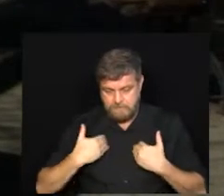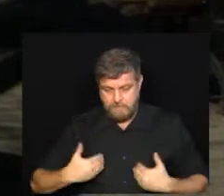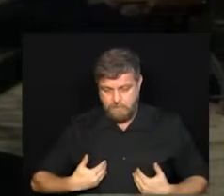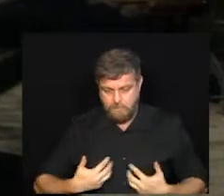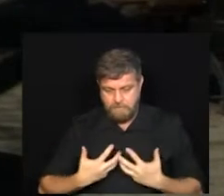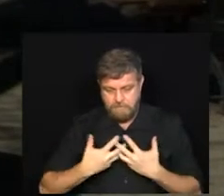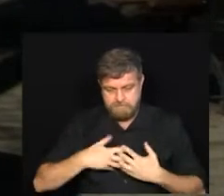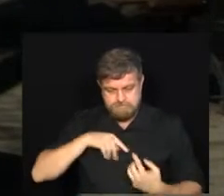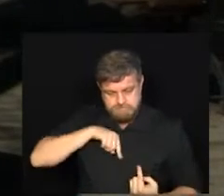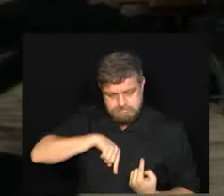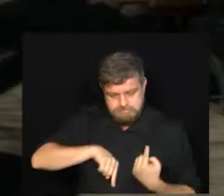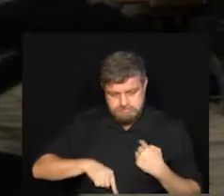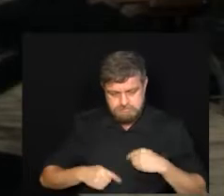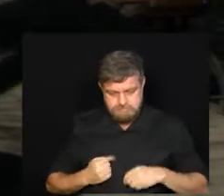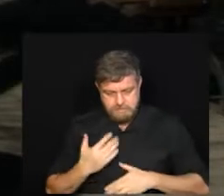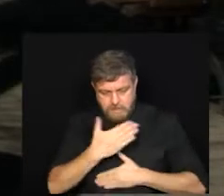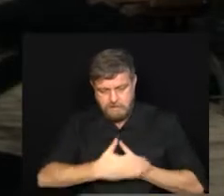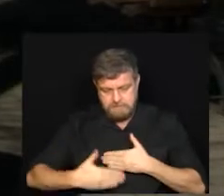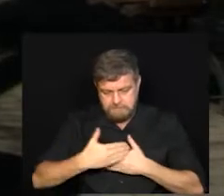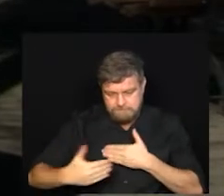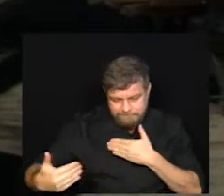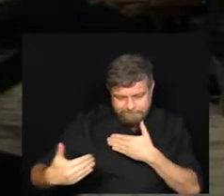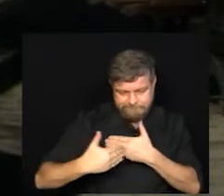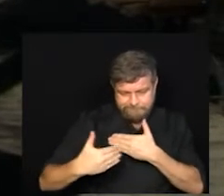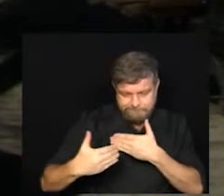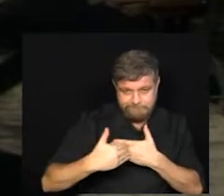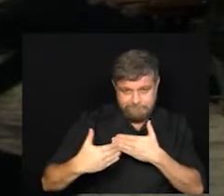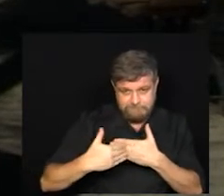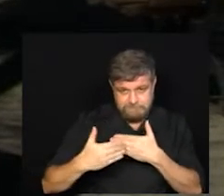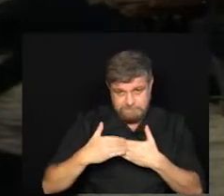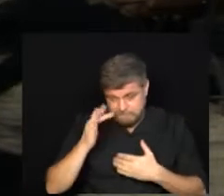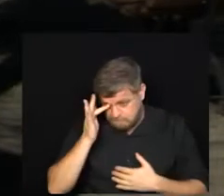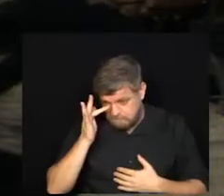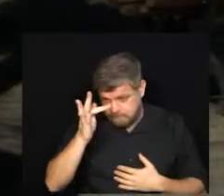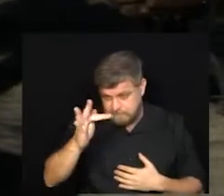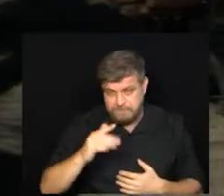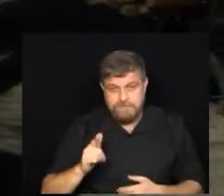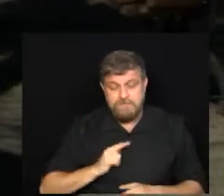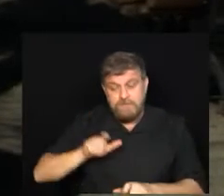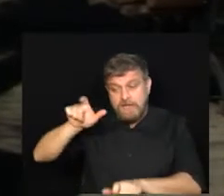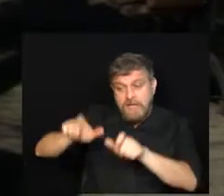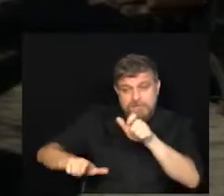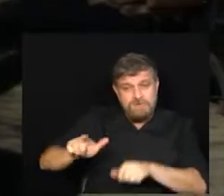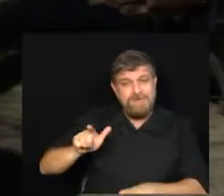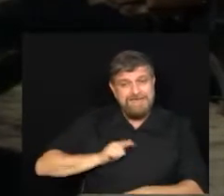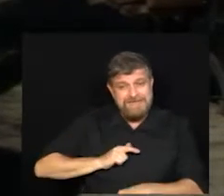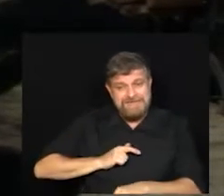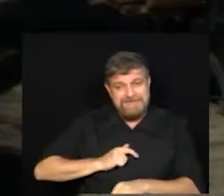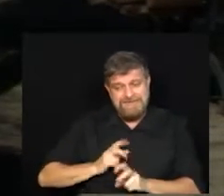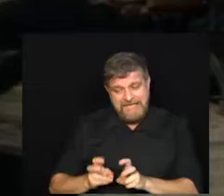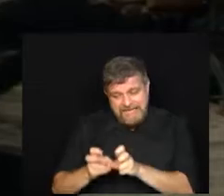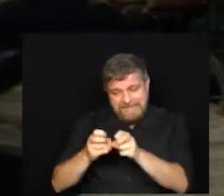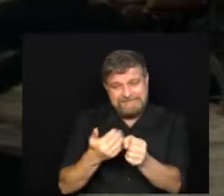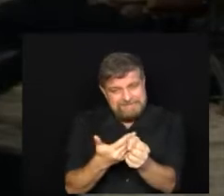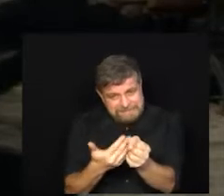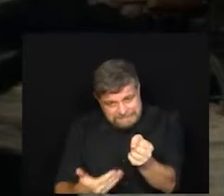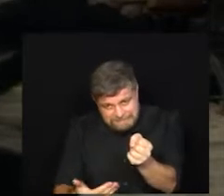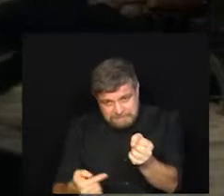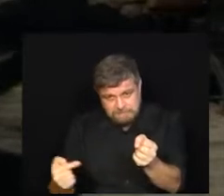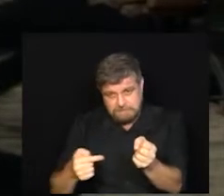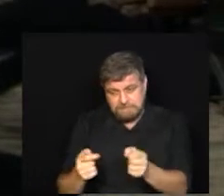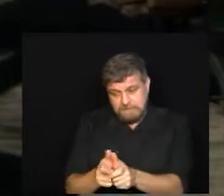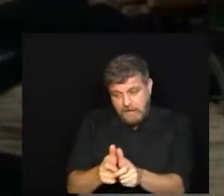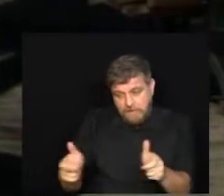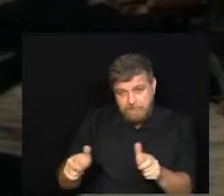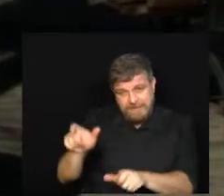anticorpos que vão ajudar a combater possíveis infecções futuras. Esses pacientes que têm leucemia, assim como boa parte dos